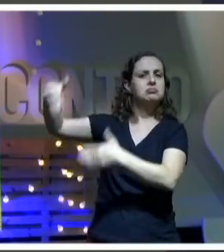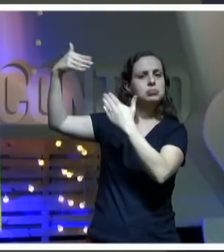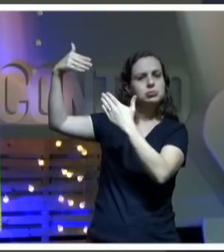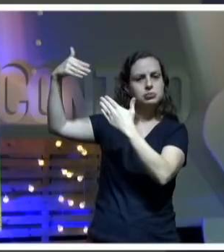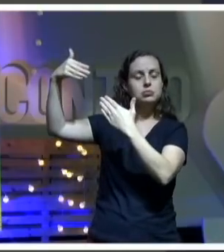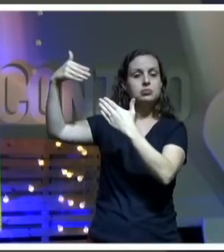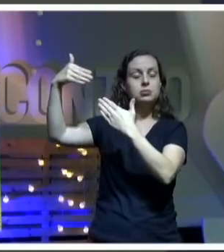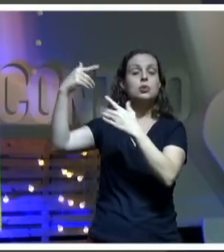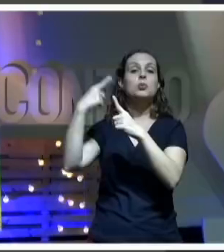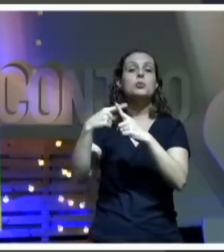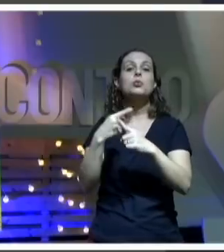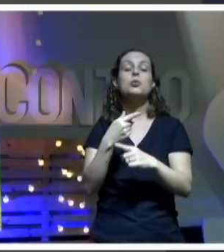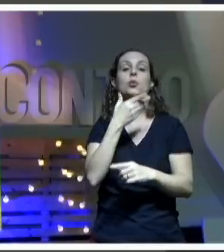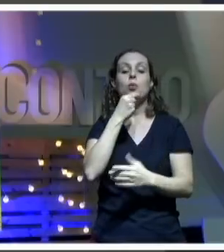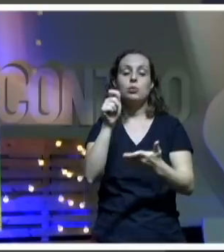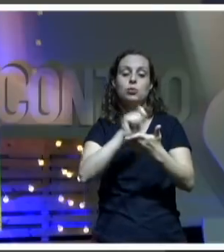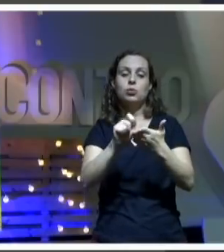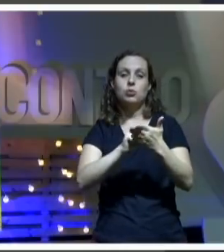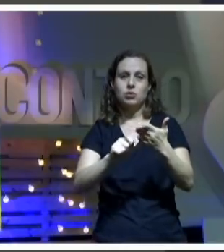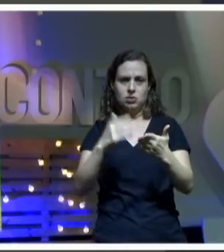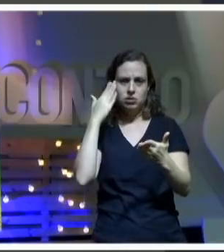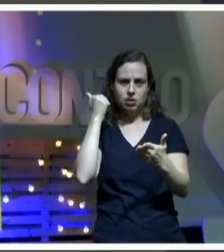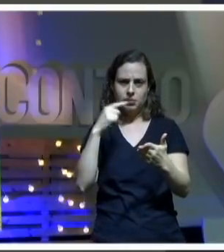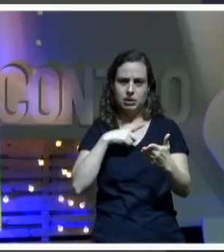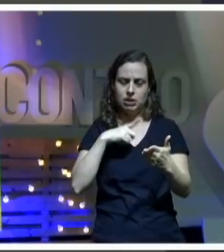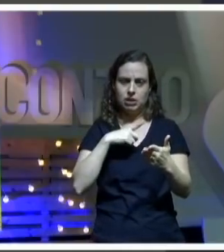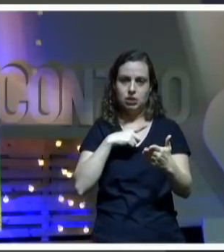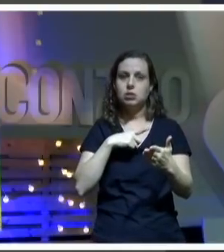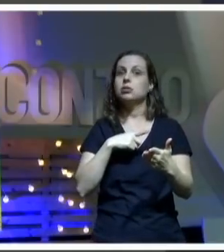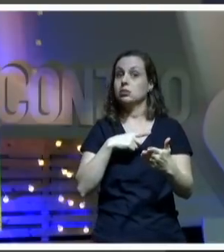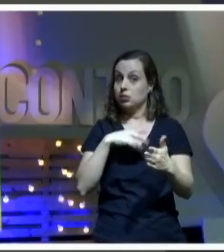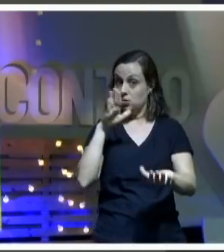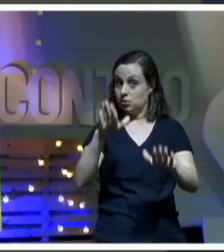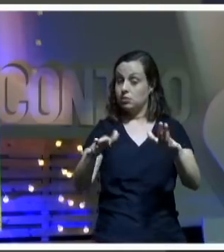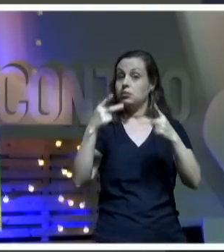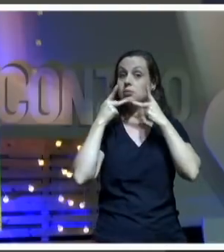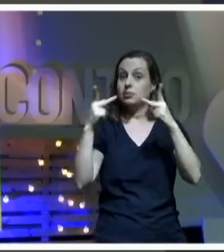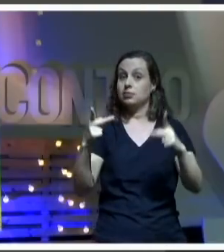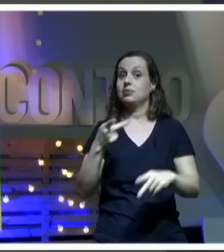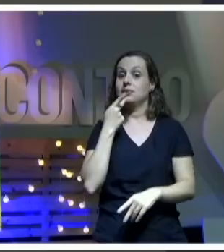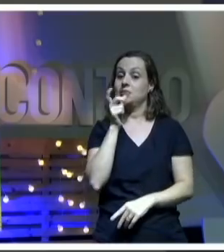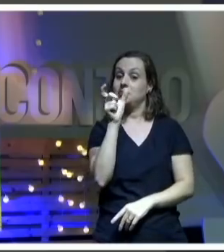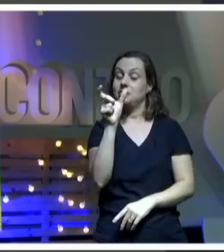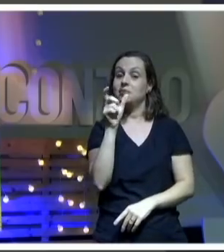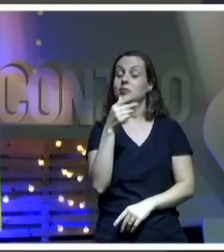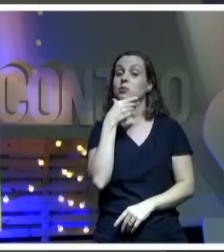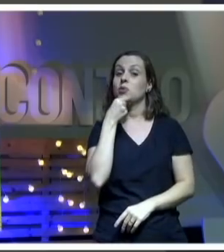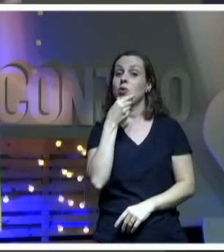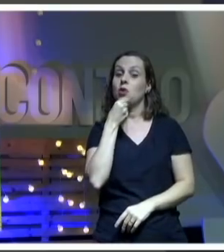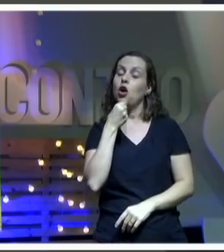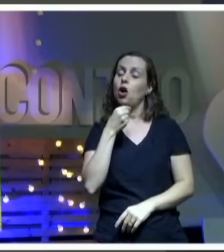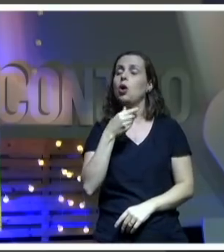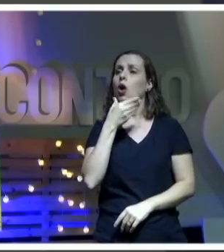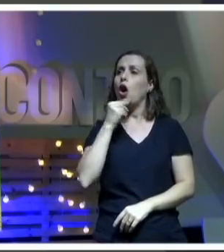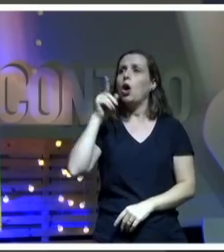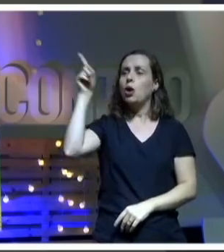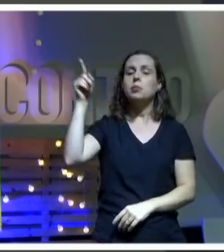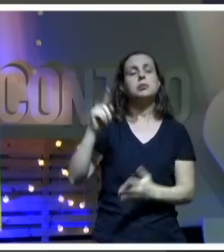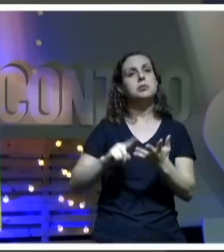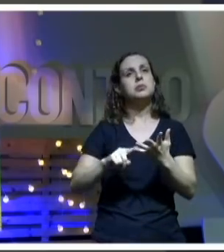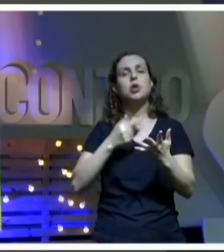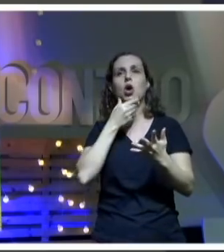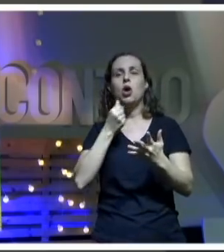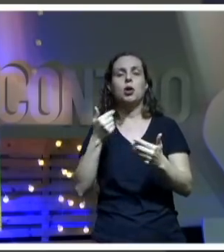estoques fala mais do estoque do que jesus na pregação é um anti intelectualismo